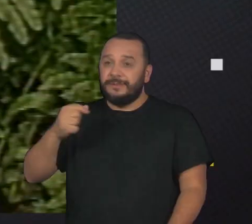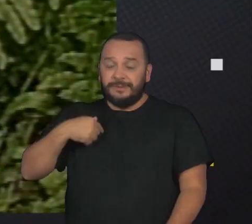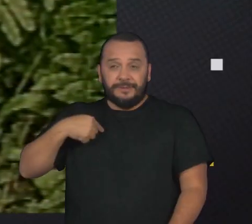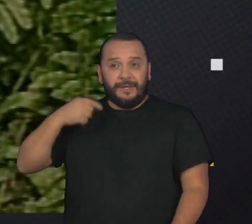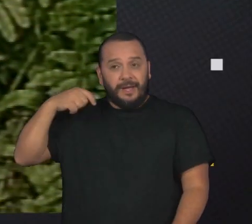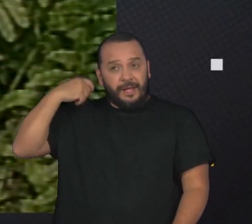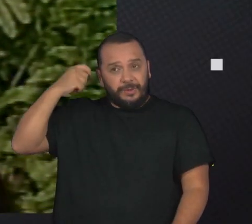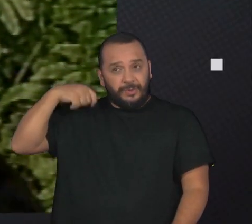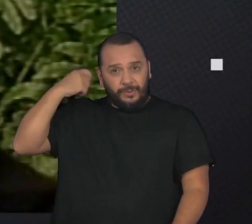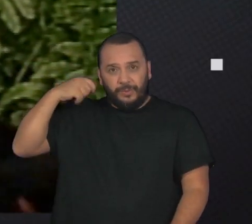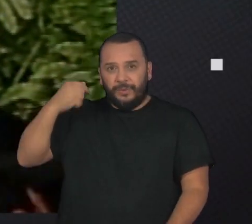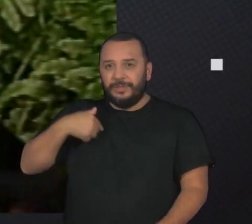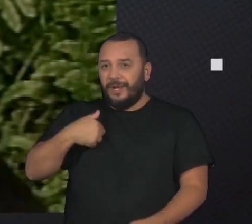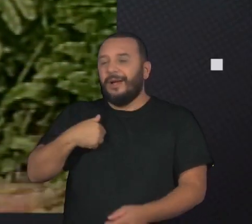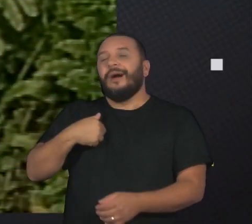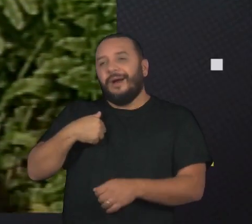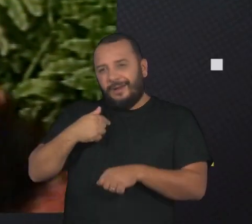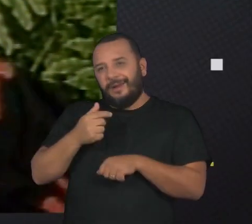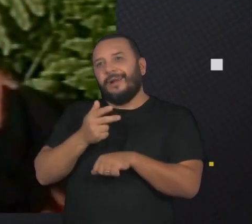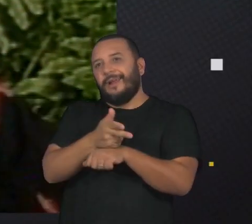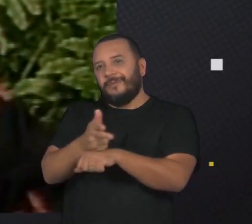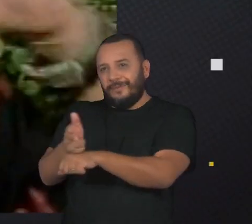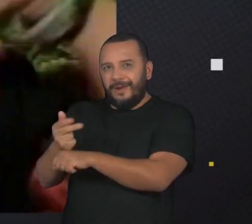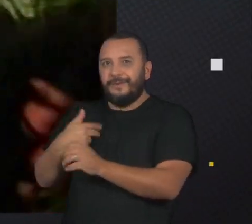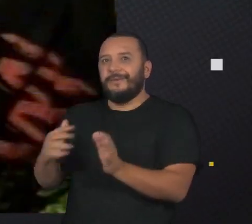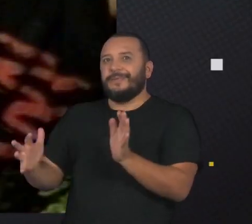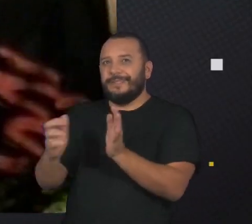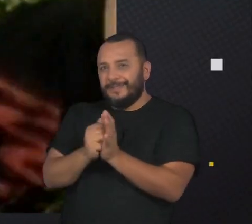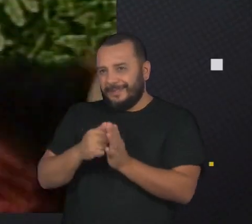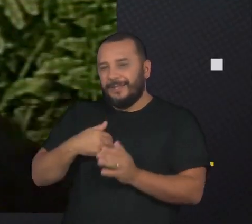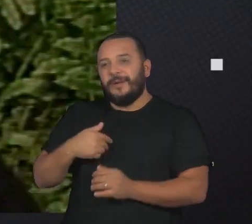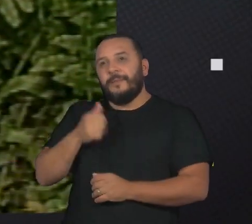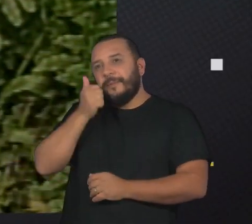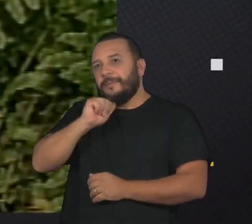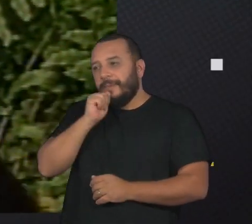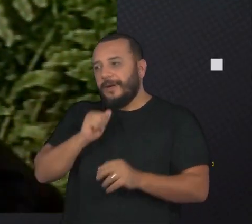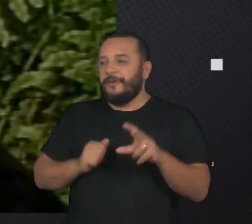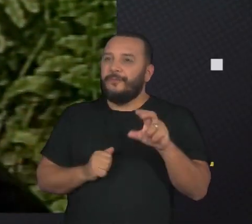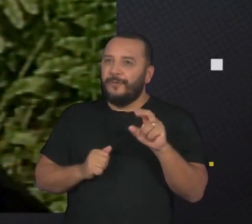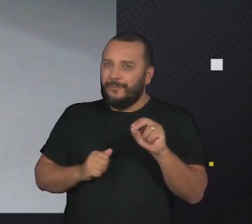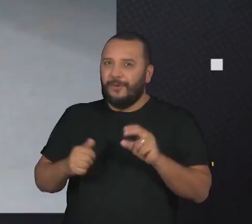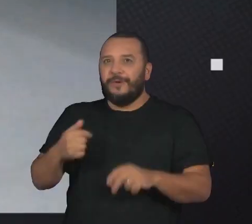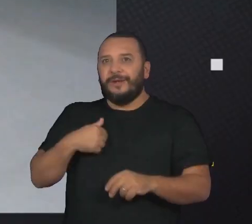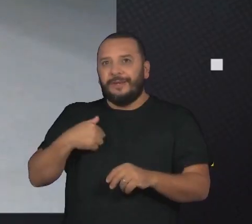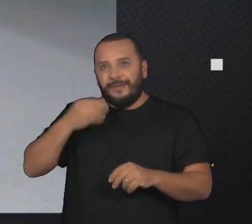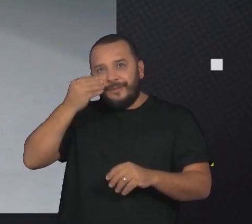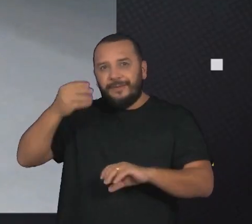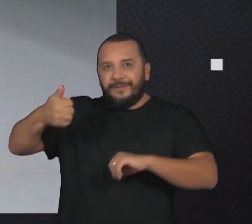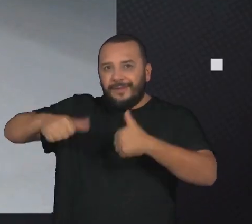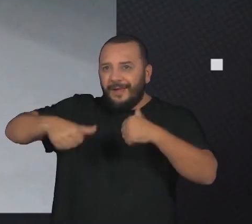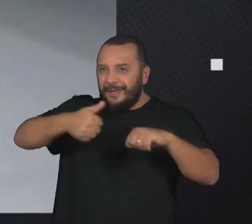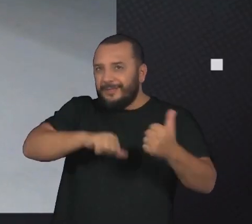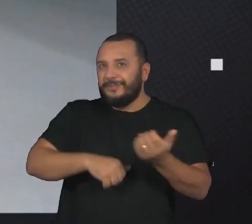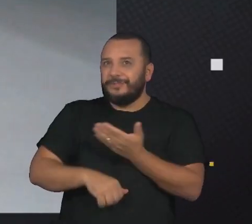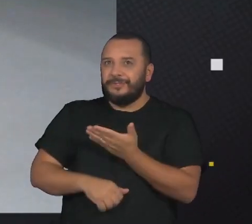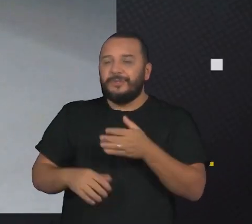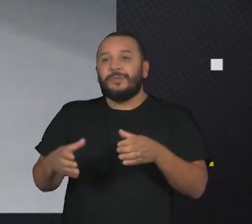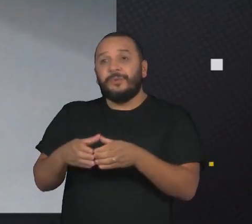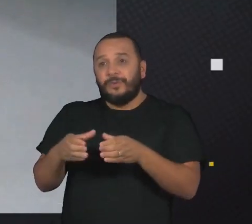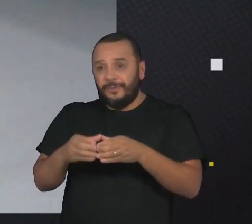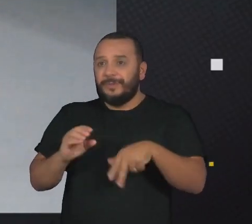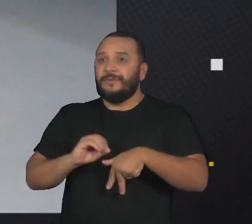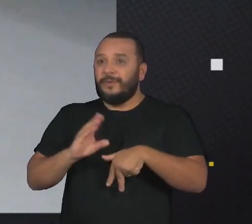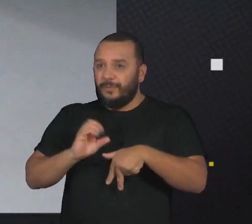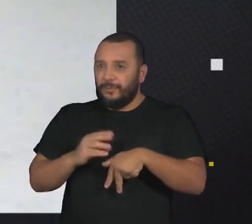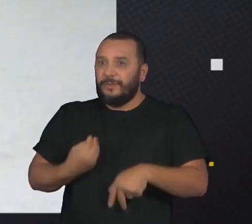Eles gravaram ali eu fazendo a inscrição, a minha mãe, minha avó deram uma entrevista, me mandaram para um teste de uma publicidade. A equipe da TV Cultura